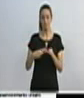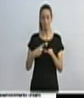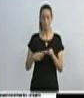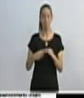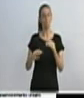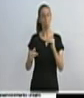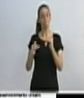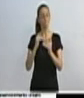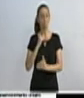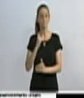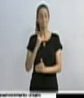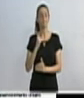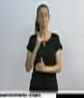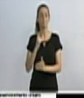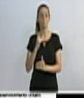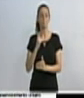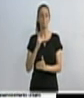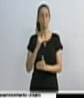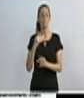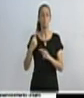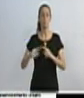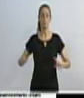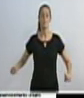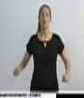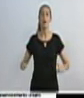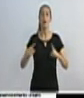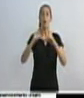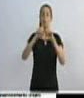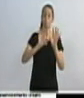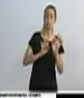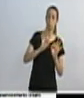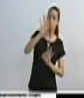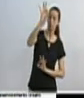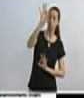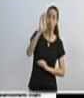edificações que passaram a utilizar a altura sobre 6.